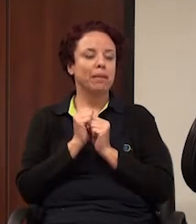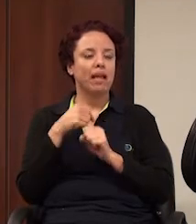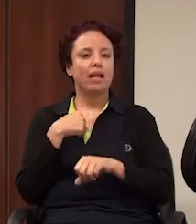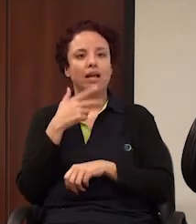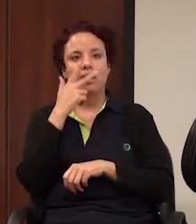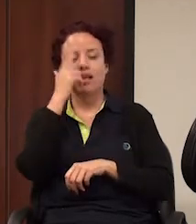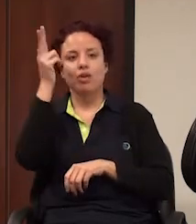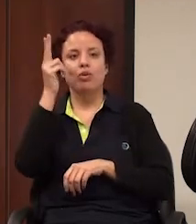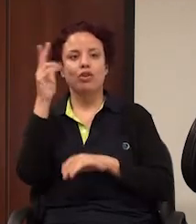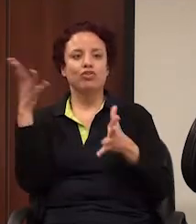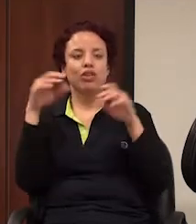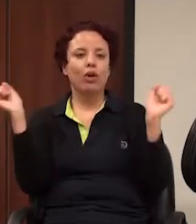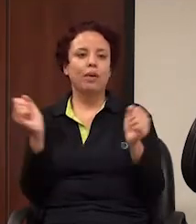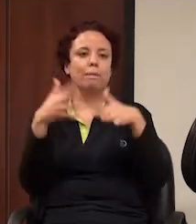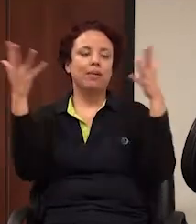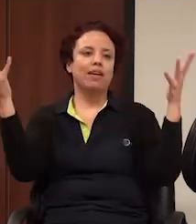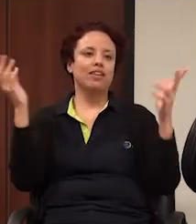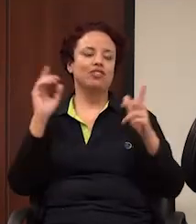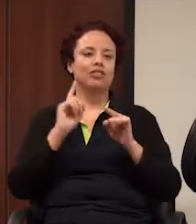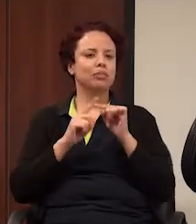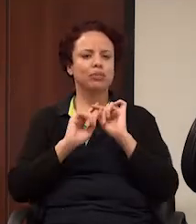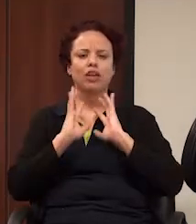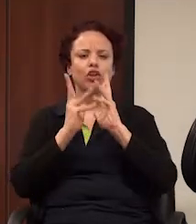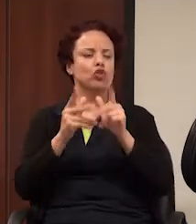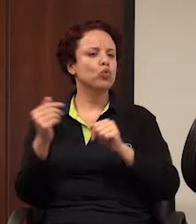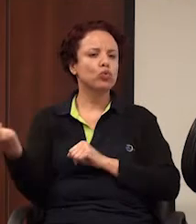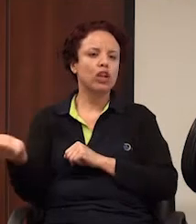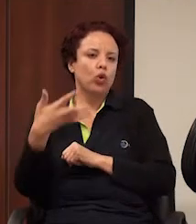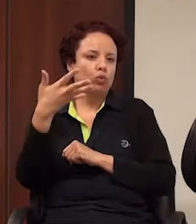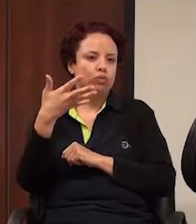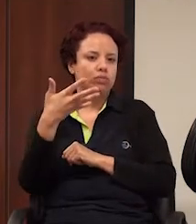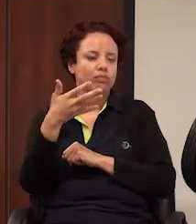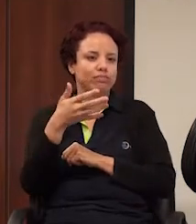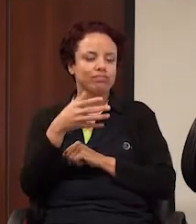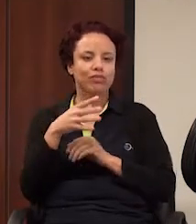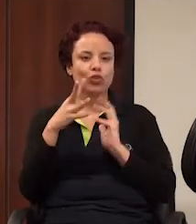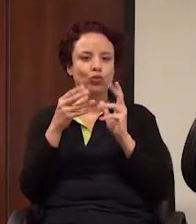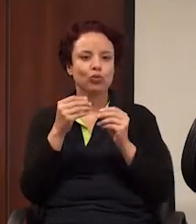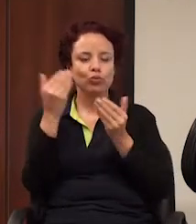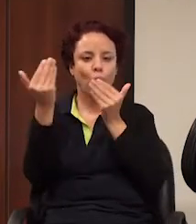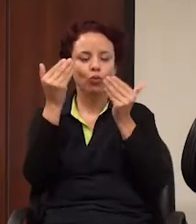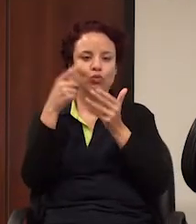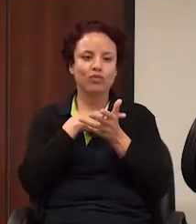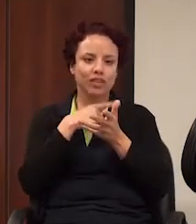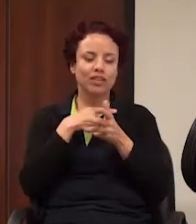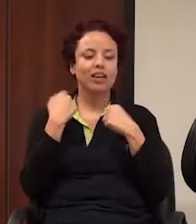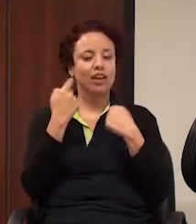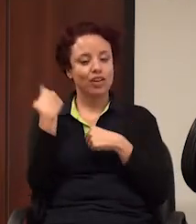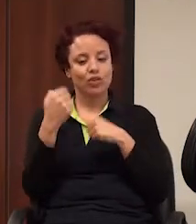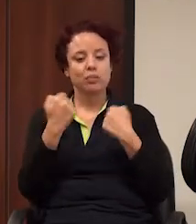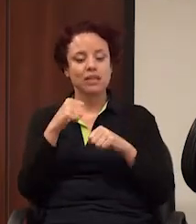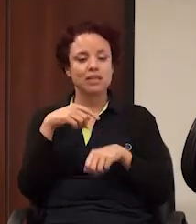a fórmula mágica, porque tudo é muito novo, tudo é muito incipiente, né, e ainda vamos precisar de tempo